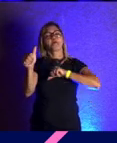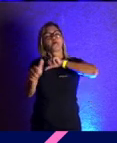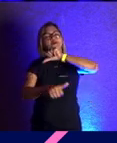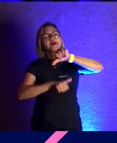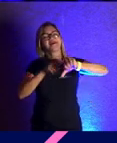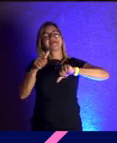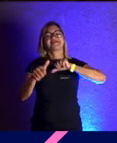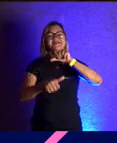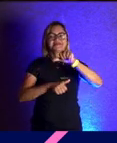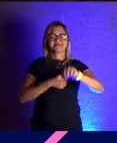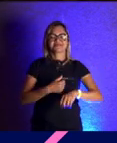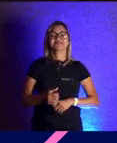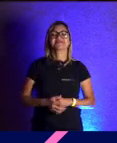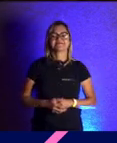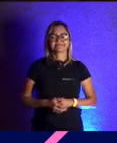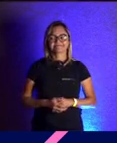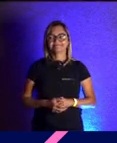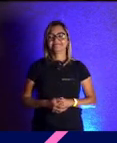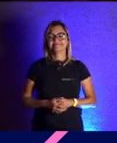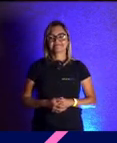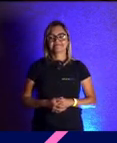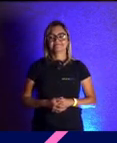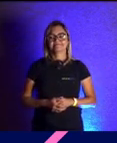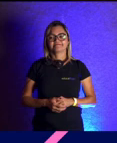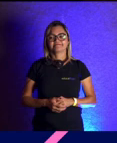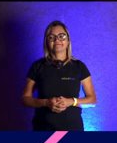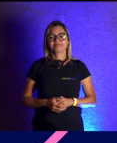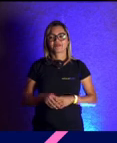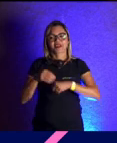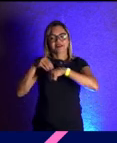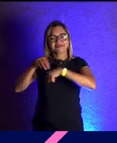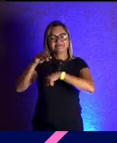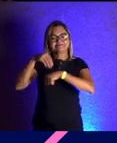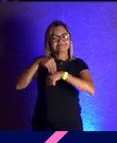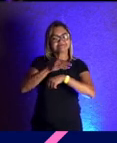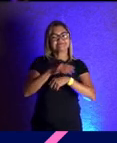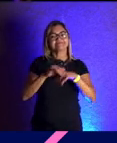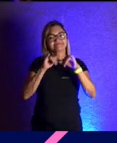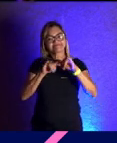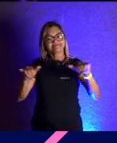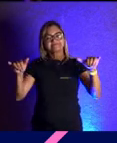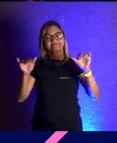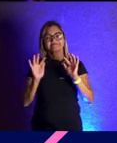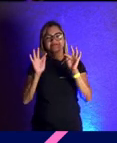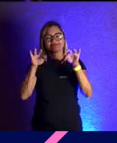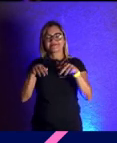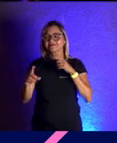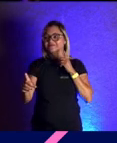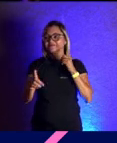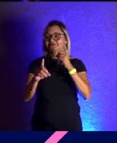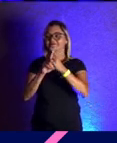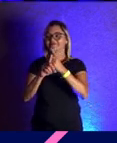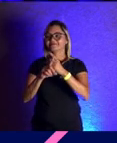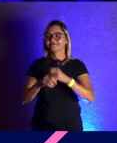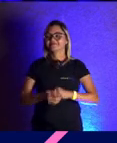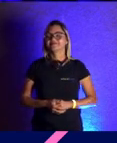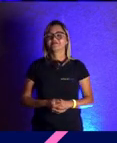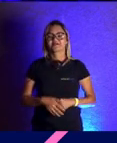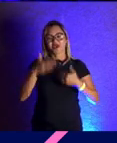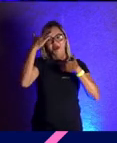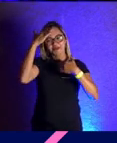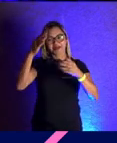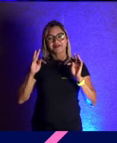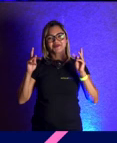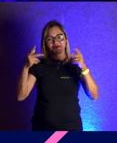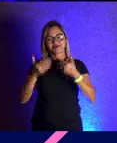né? Então, fica essa mensagem, depois a gente vai finalizar esse encontro. E obrigada a